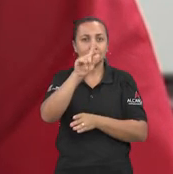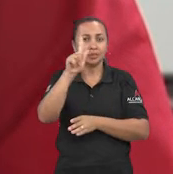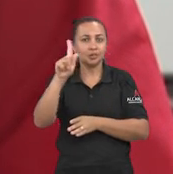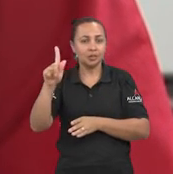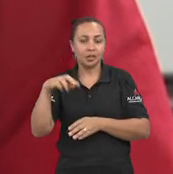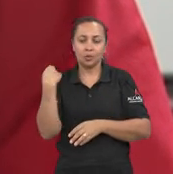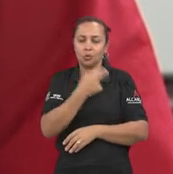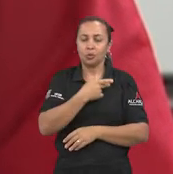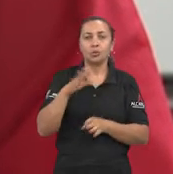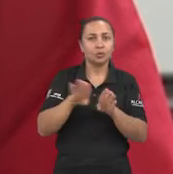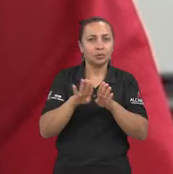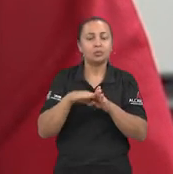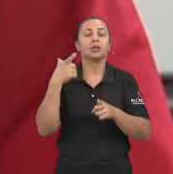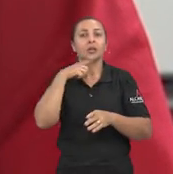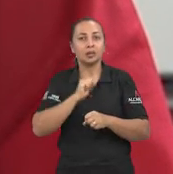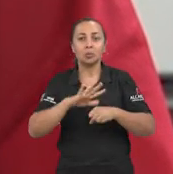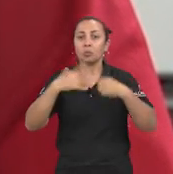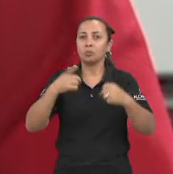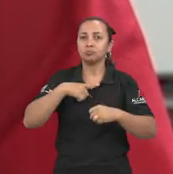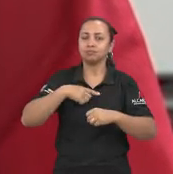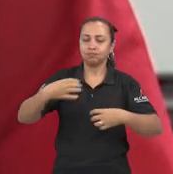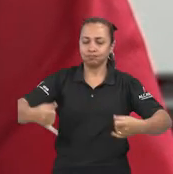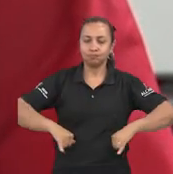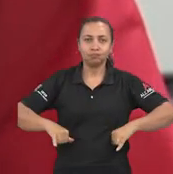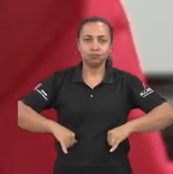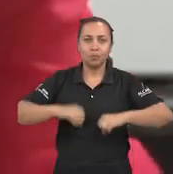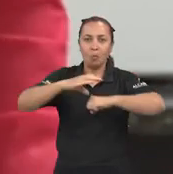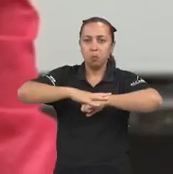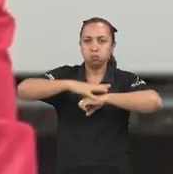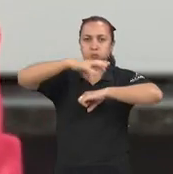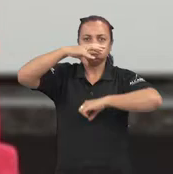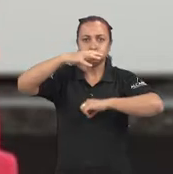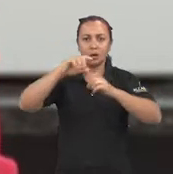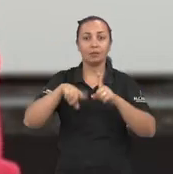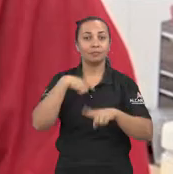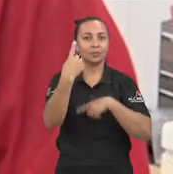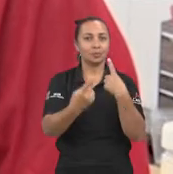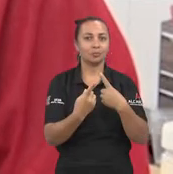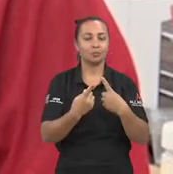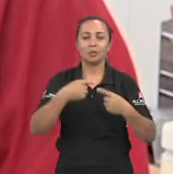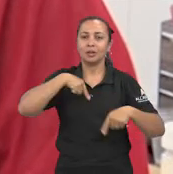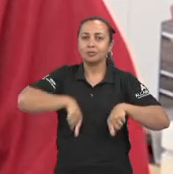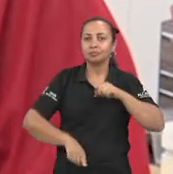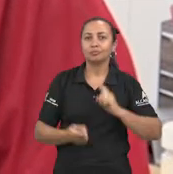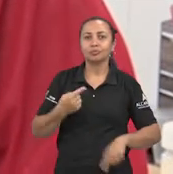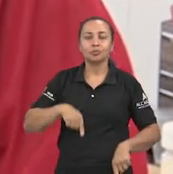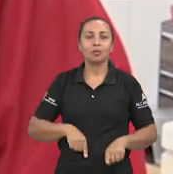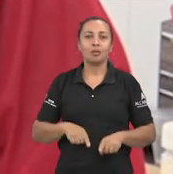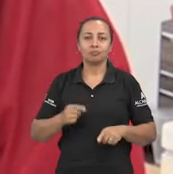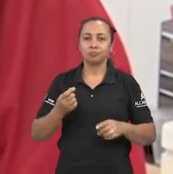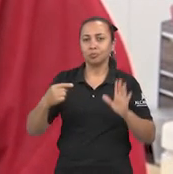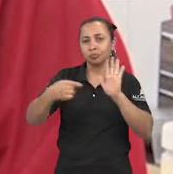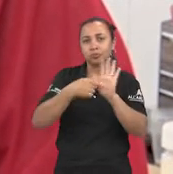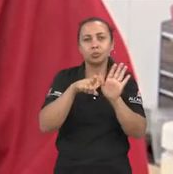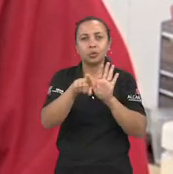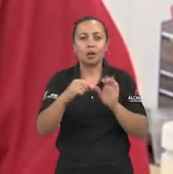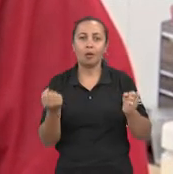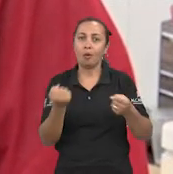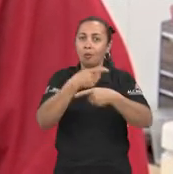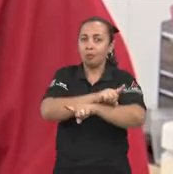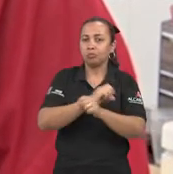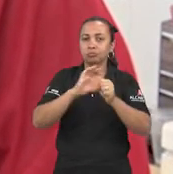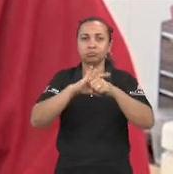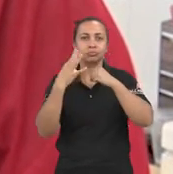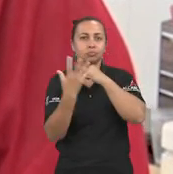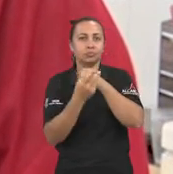nesse caso foi após uma imunização contra a corrida e nós vimos que nos primeiros 30 dias